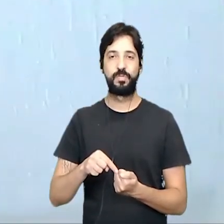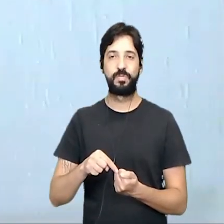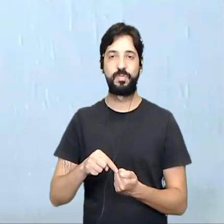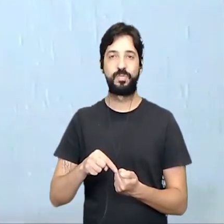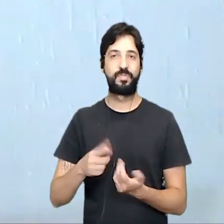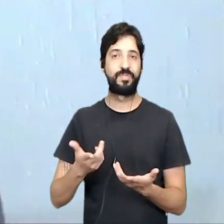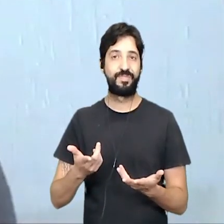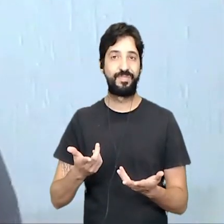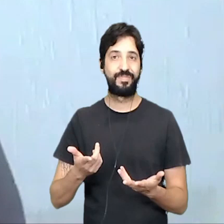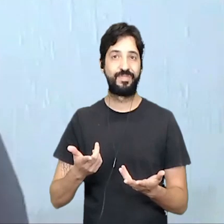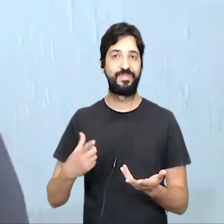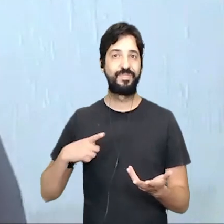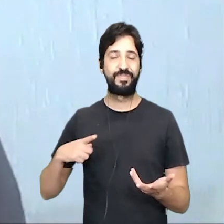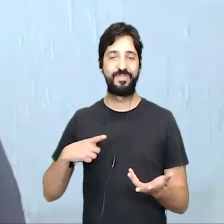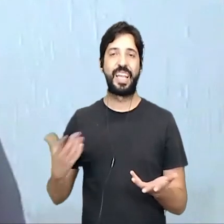função,